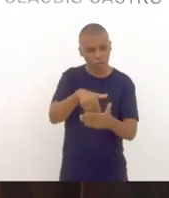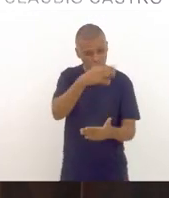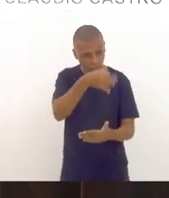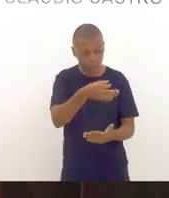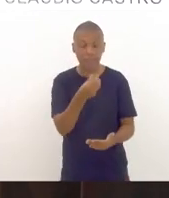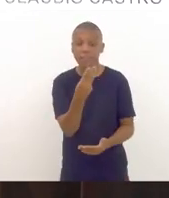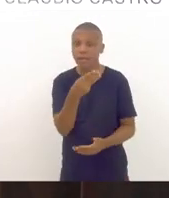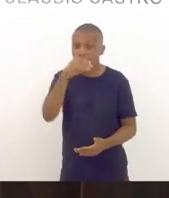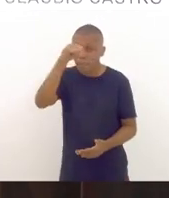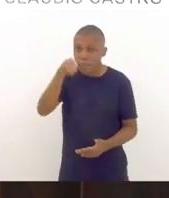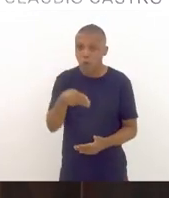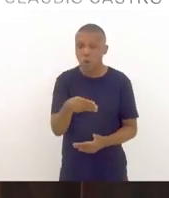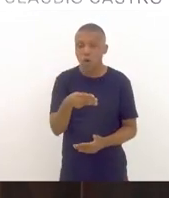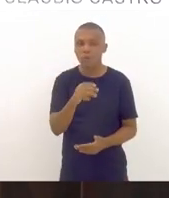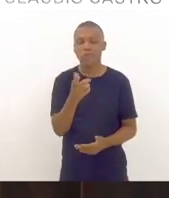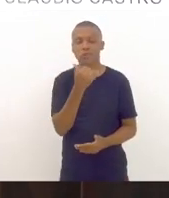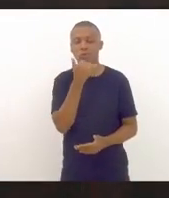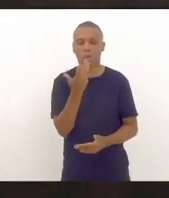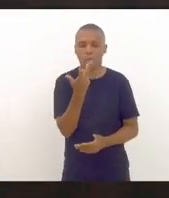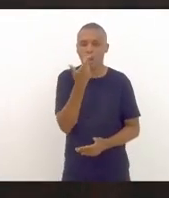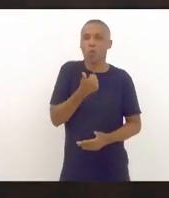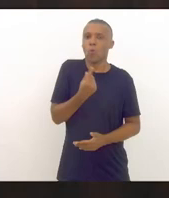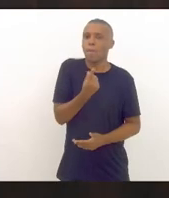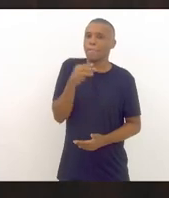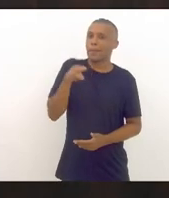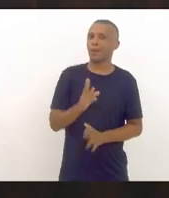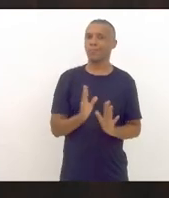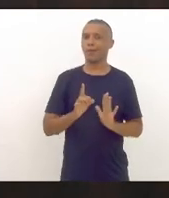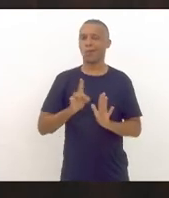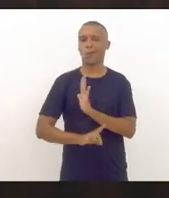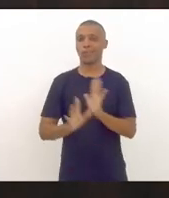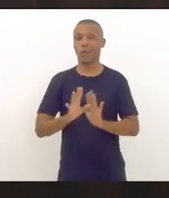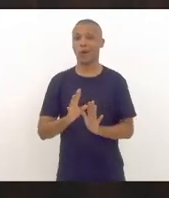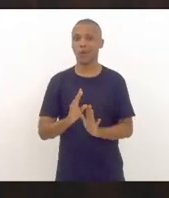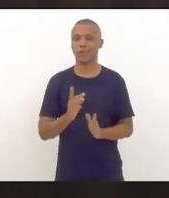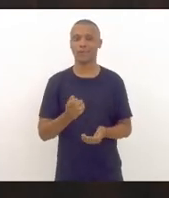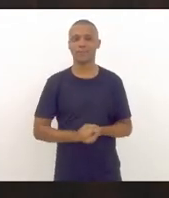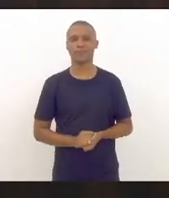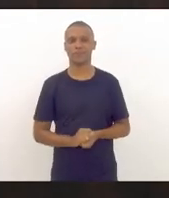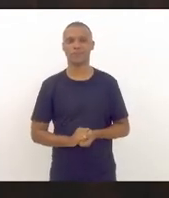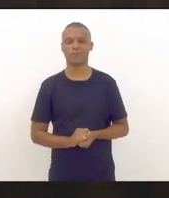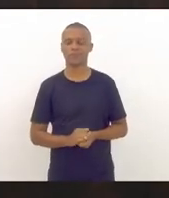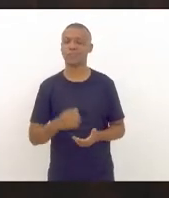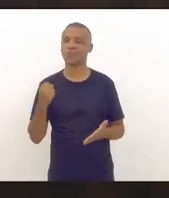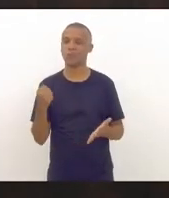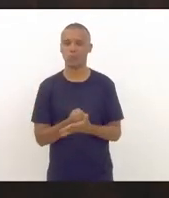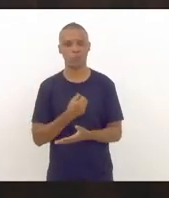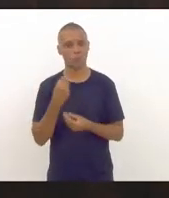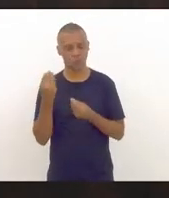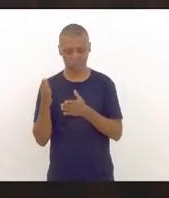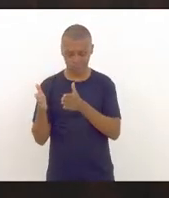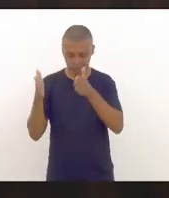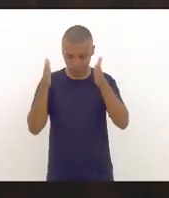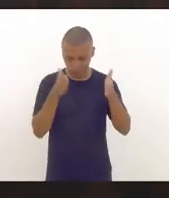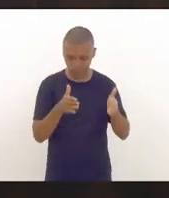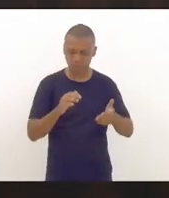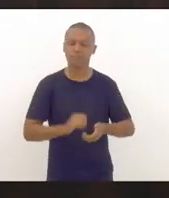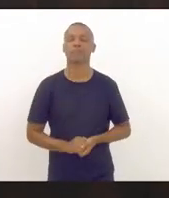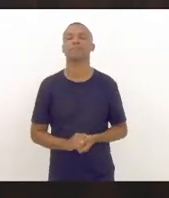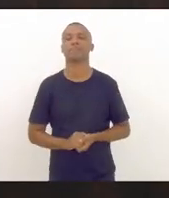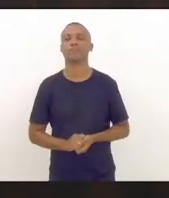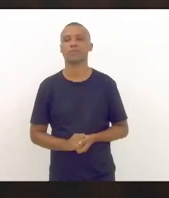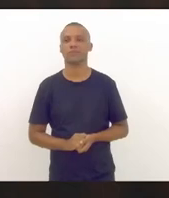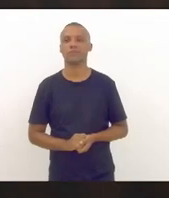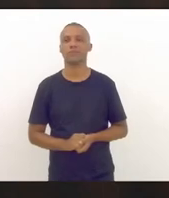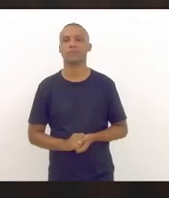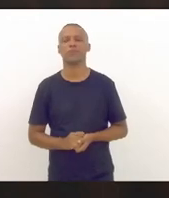3? Pô, eu comendo 1 milhão. Pô, 1 milhão só que eu comi. Puta merda. Bem, gente, é